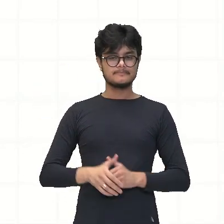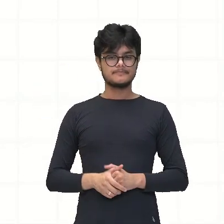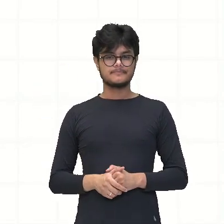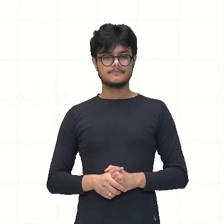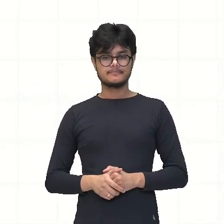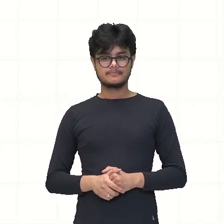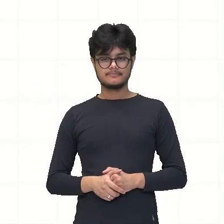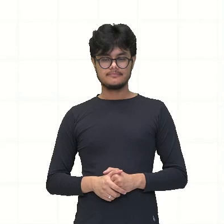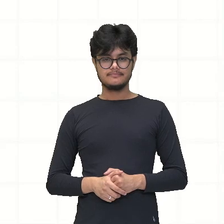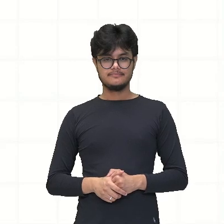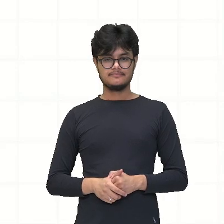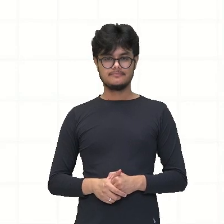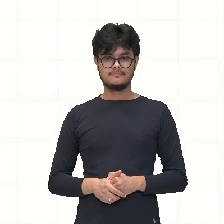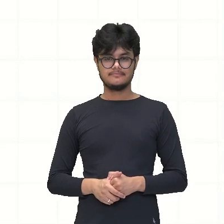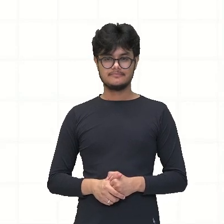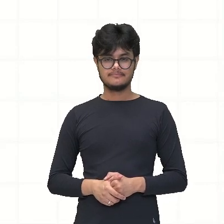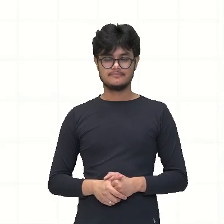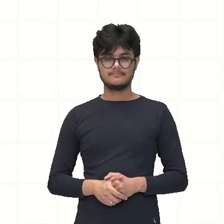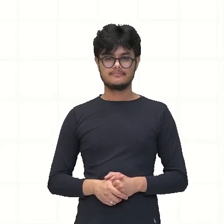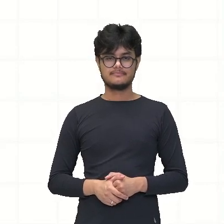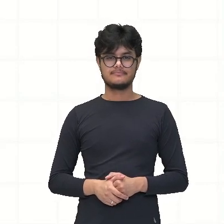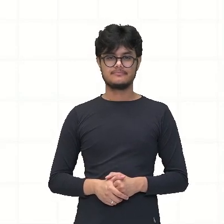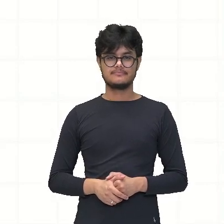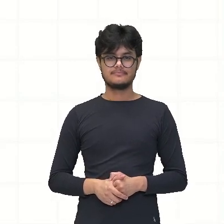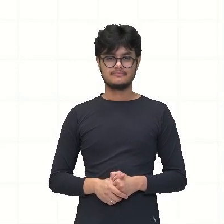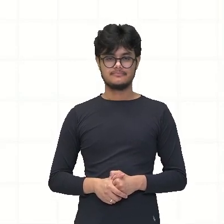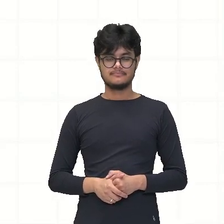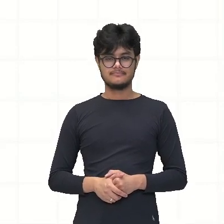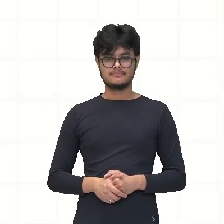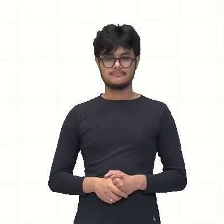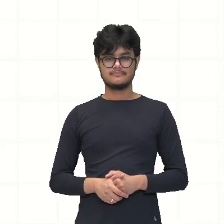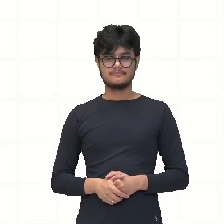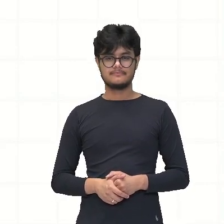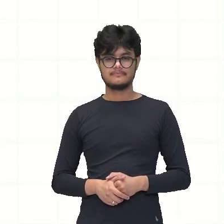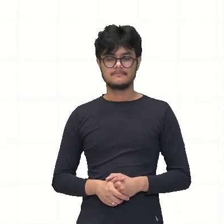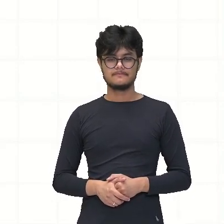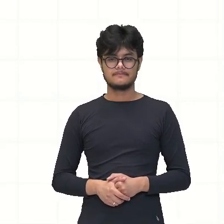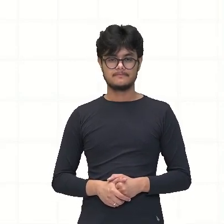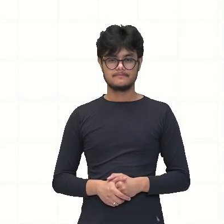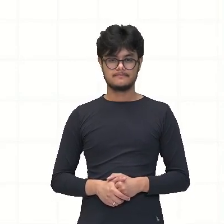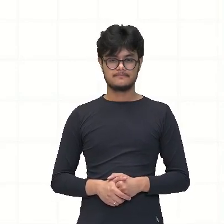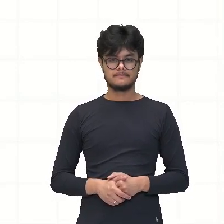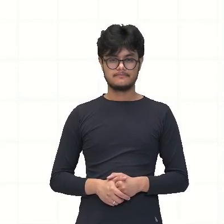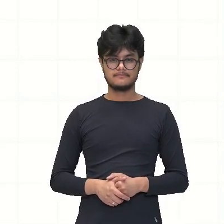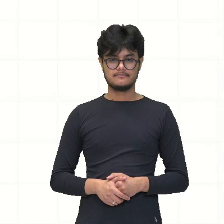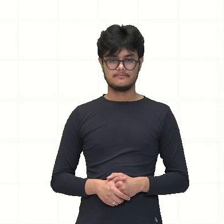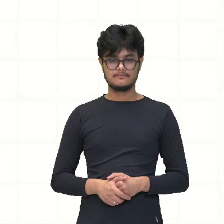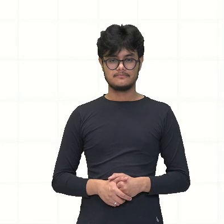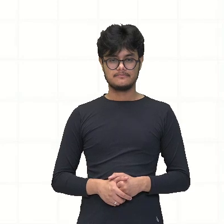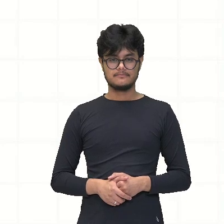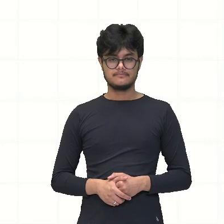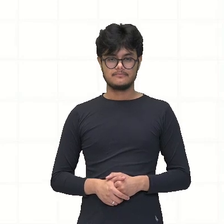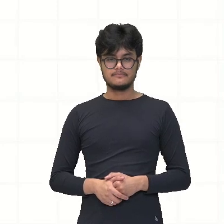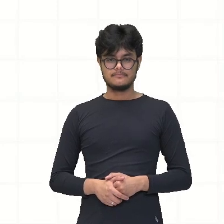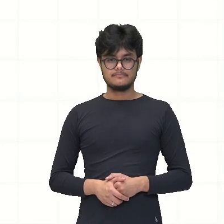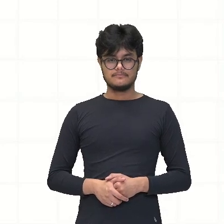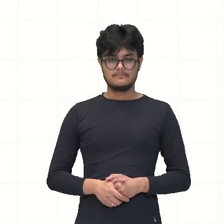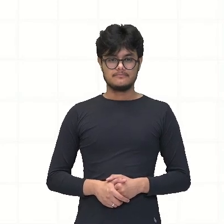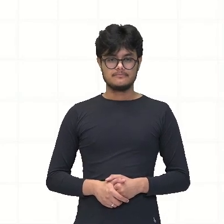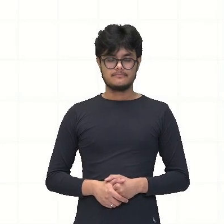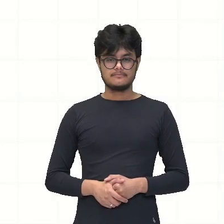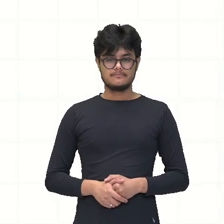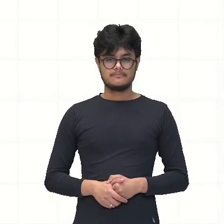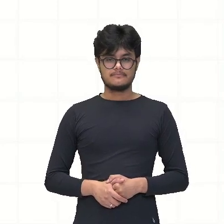bom? Os fatores atrativos e também os fatores repulsivos. E fluxos migratórios também bem intensos